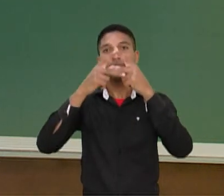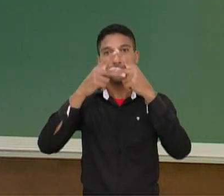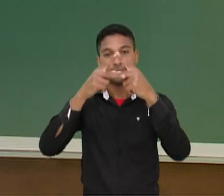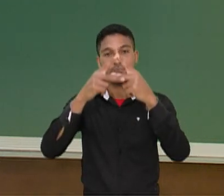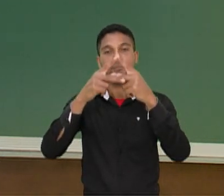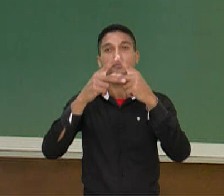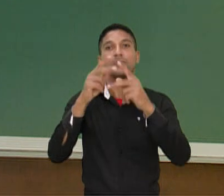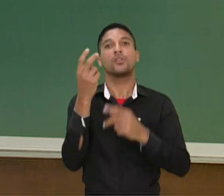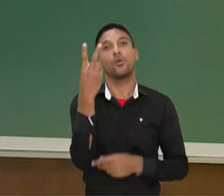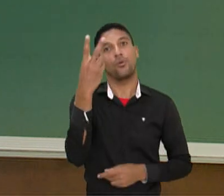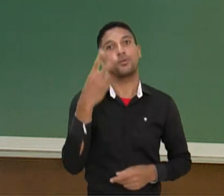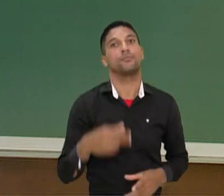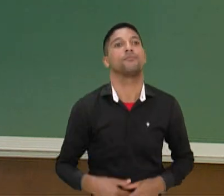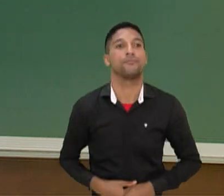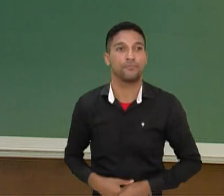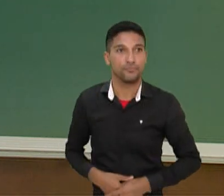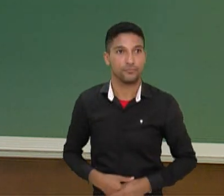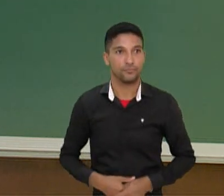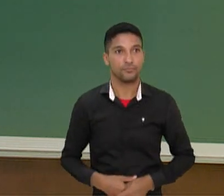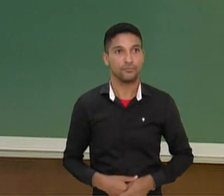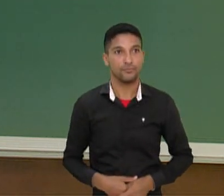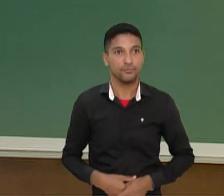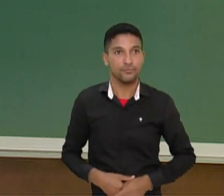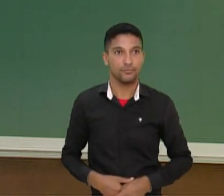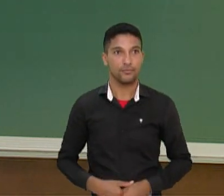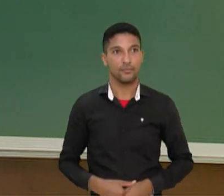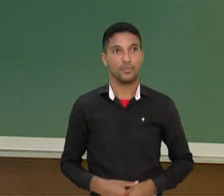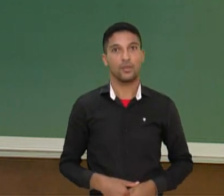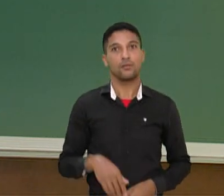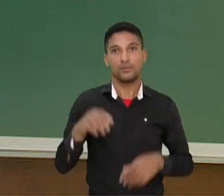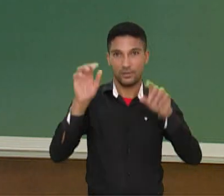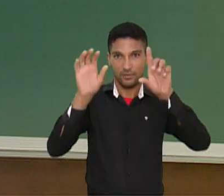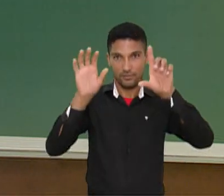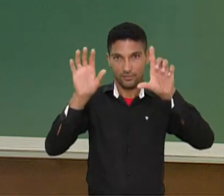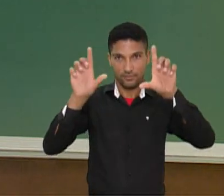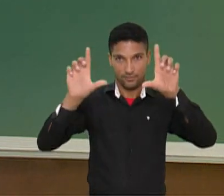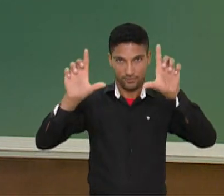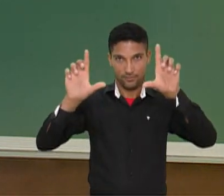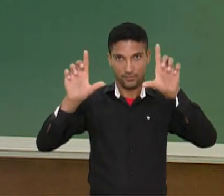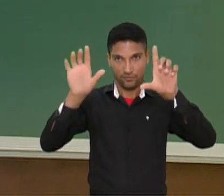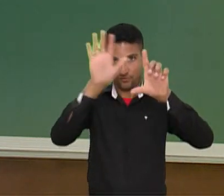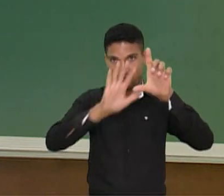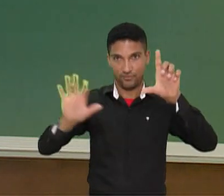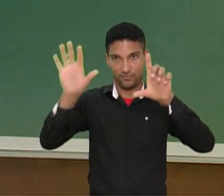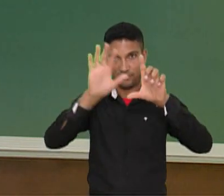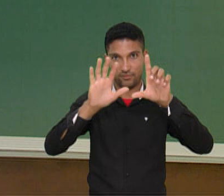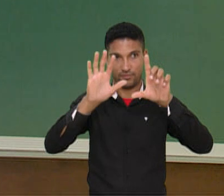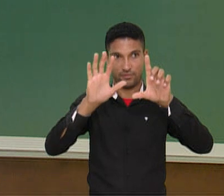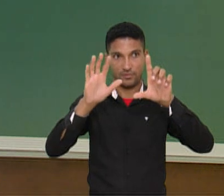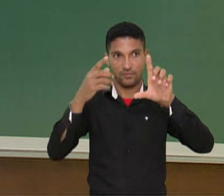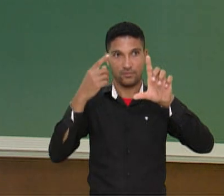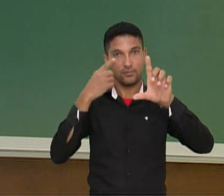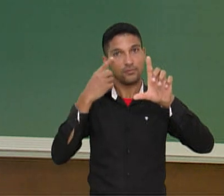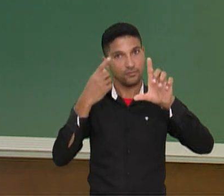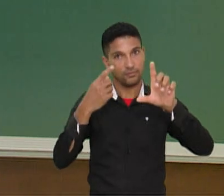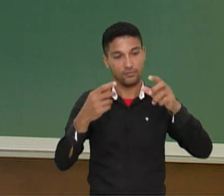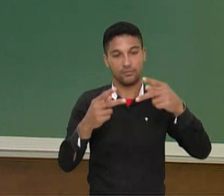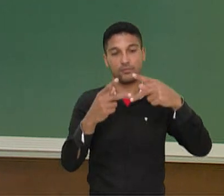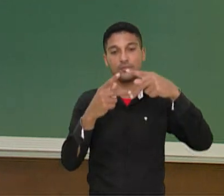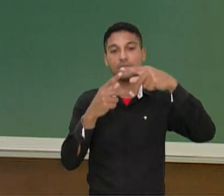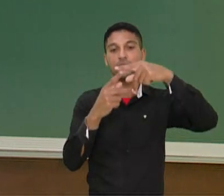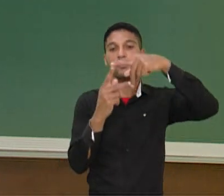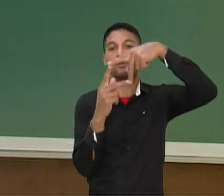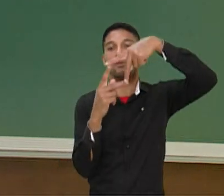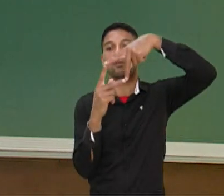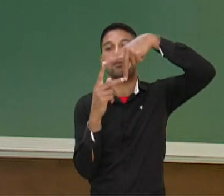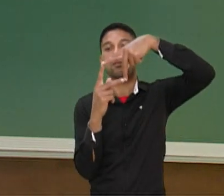te induzir a descobrir a fórmula sozinho, para você não precisar ficar decorando, tá? Então, ó, quadrado, 4